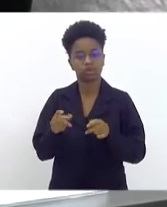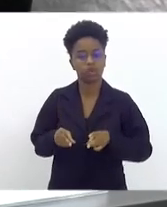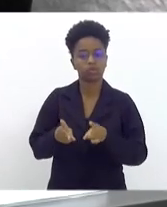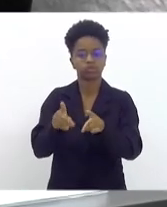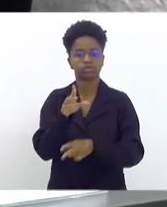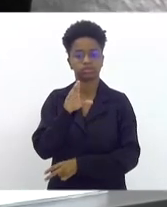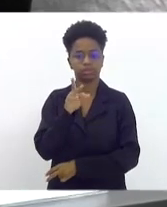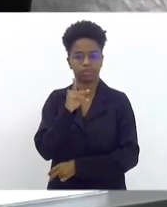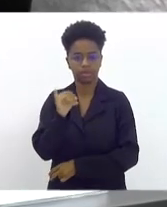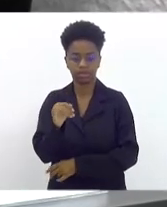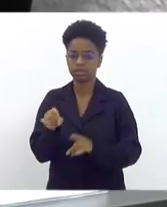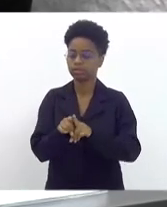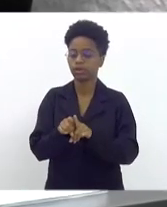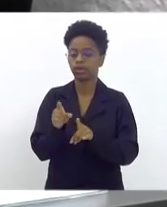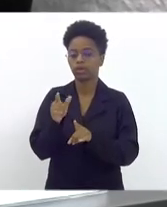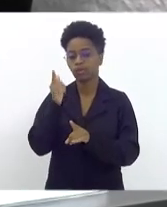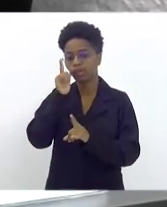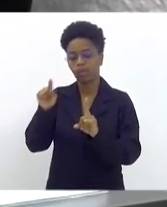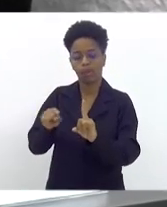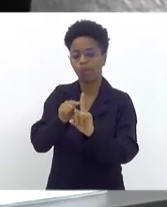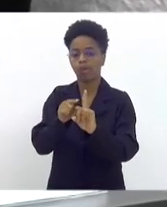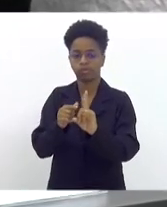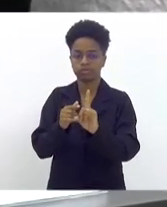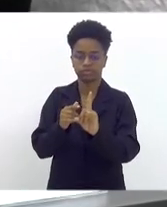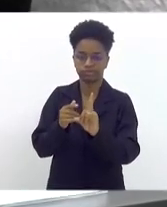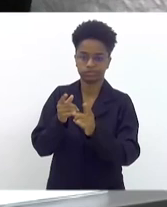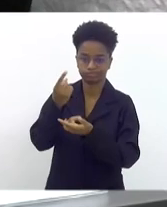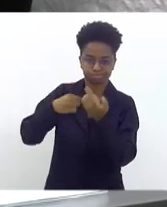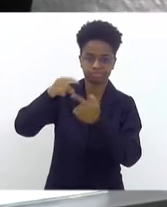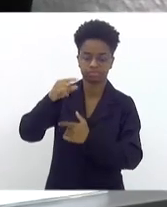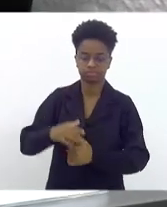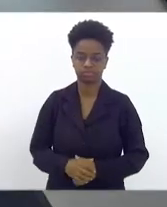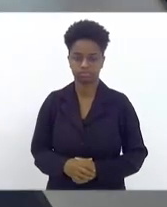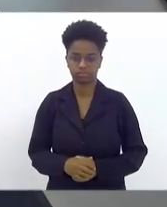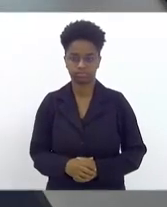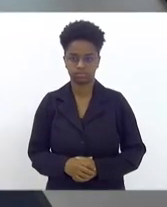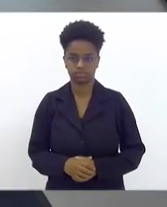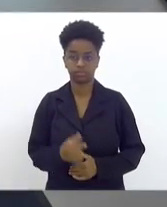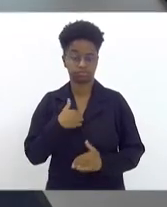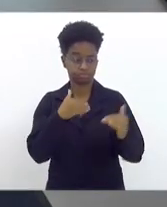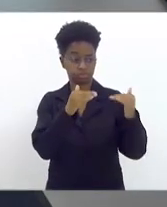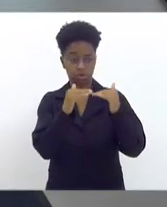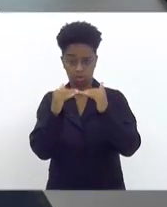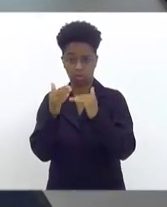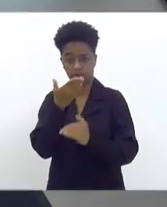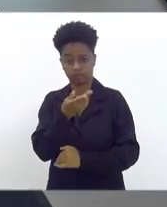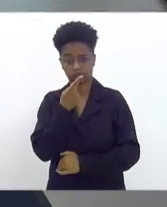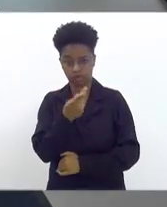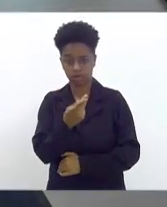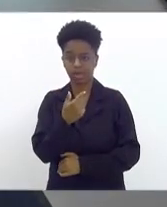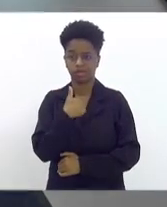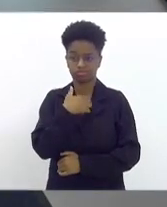e atingir o que ela precisa. Muito bem. Favorável às premissas, me vejo